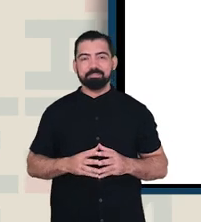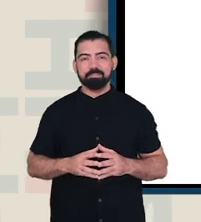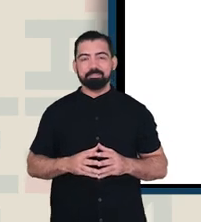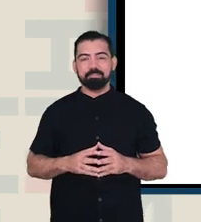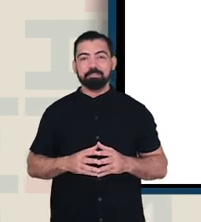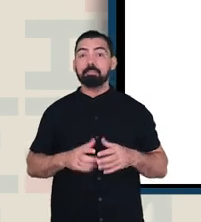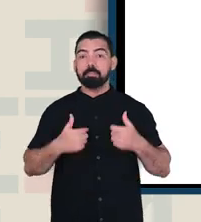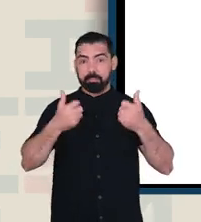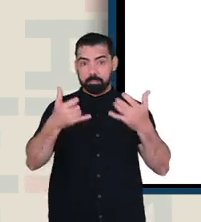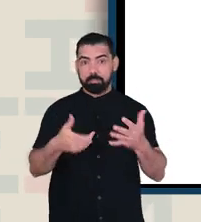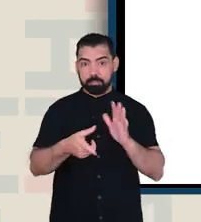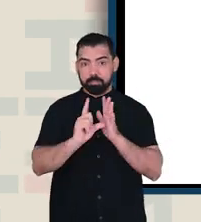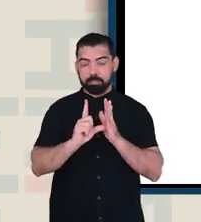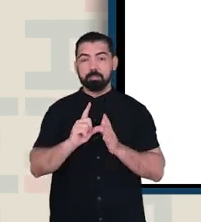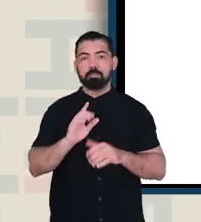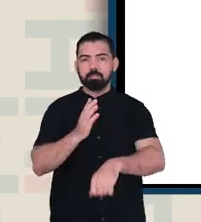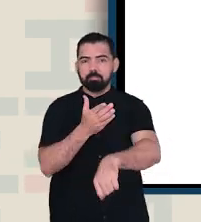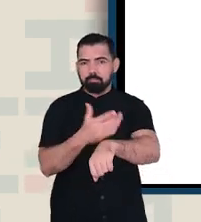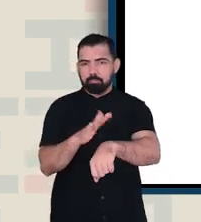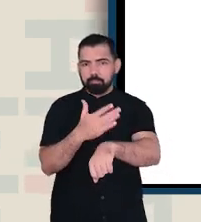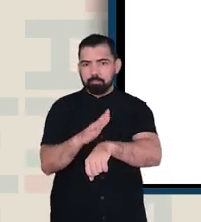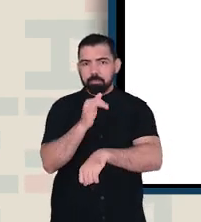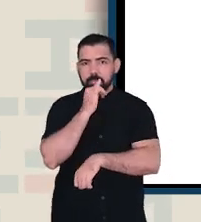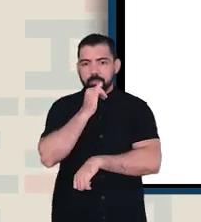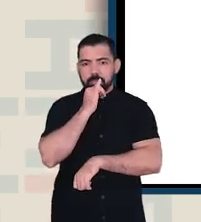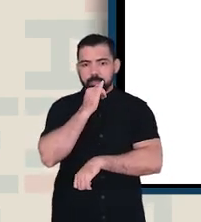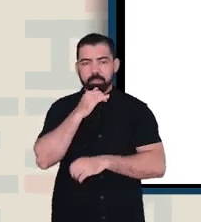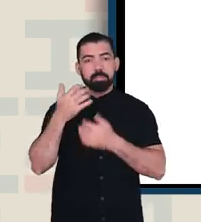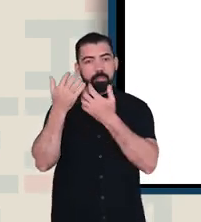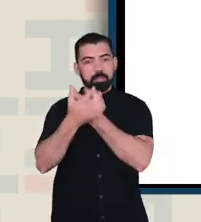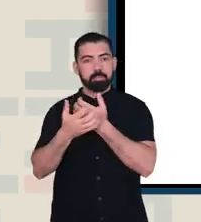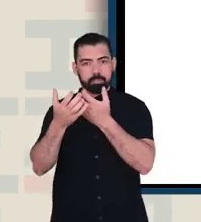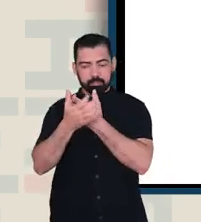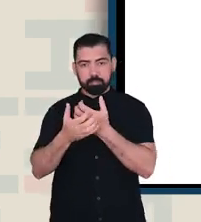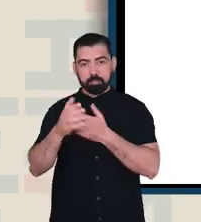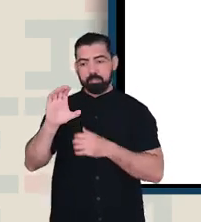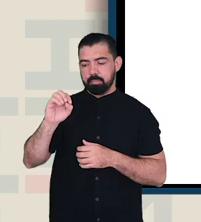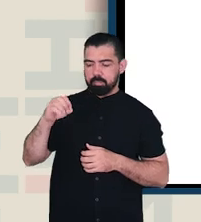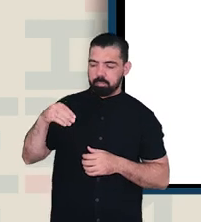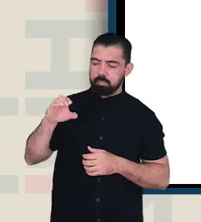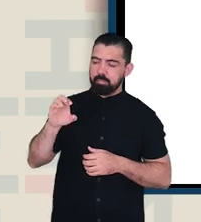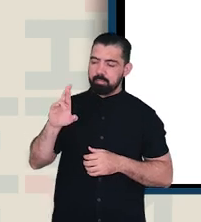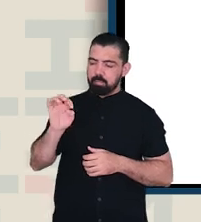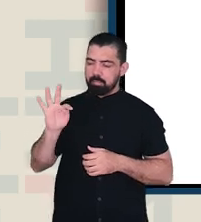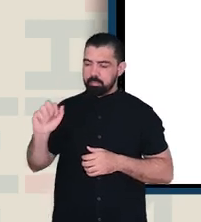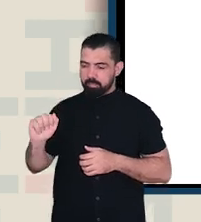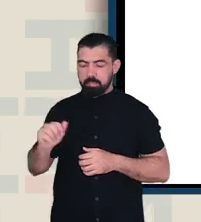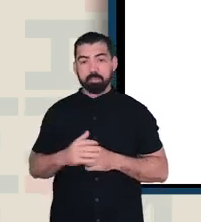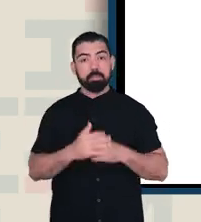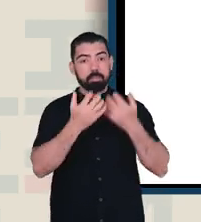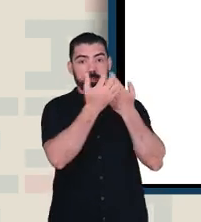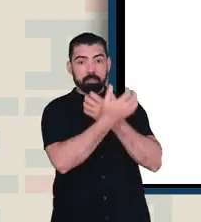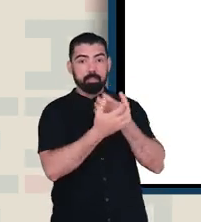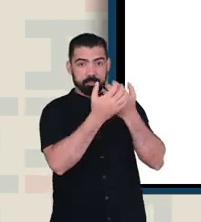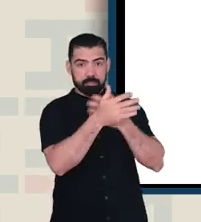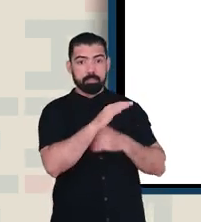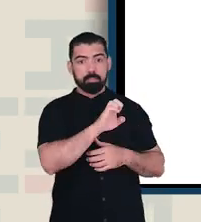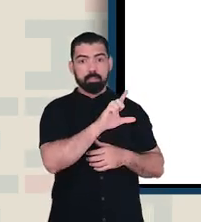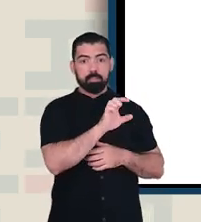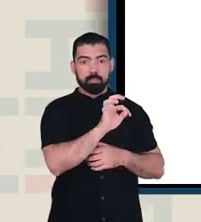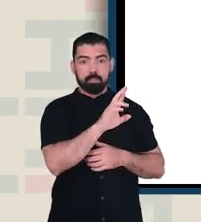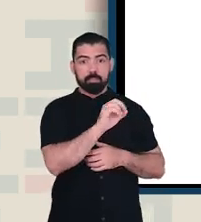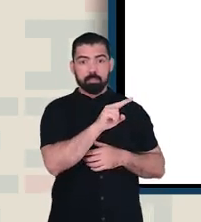Como dizíamos, tínhamos a prática da música concreta e a prática da música eletrônica. Estas duas